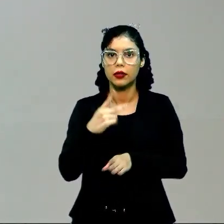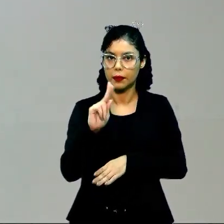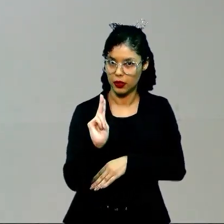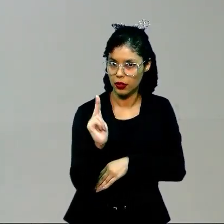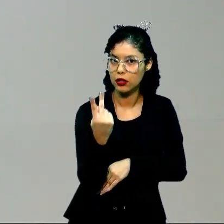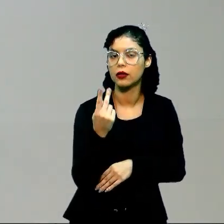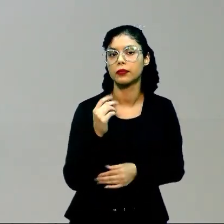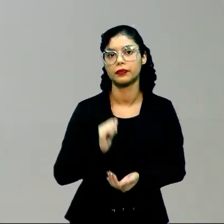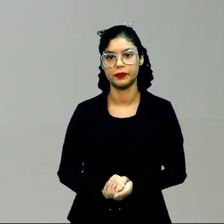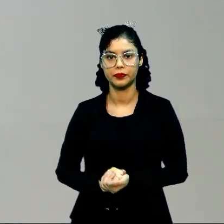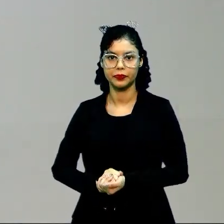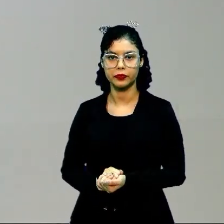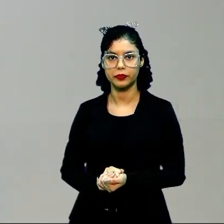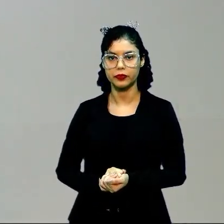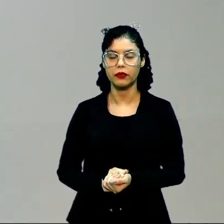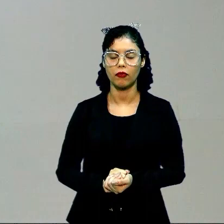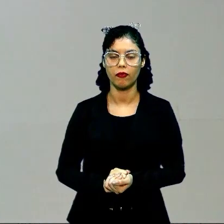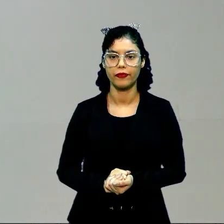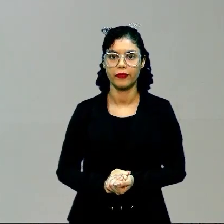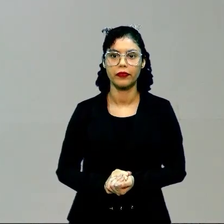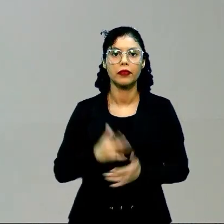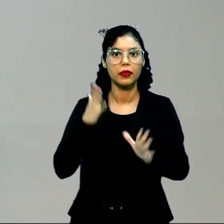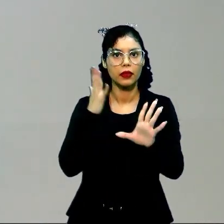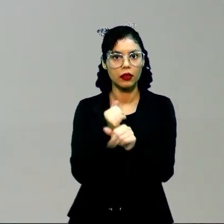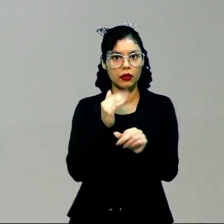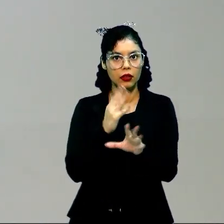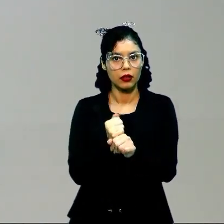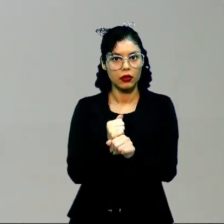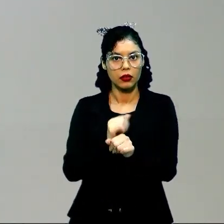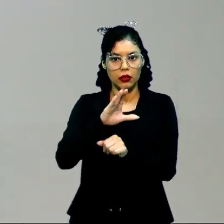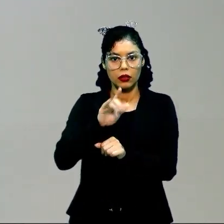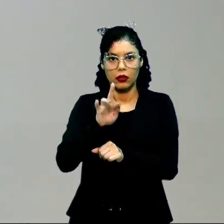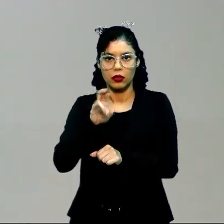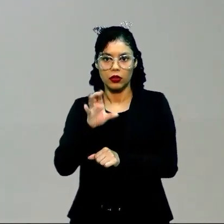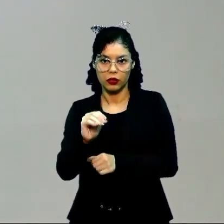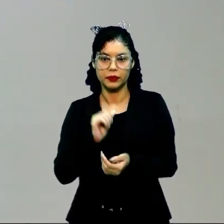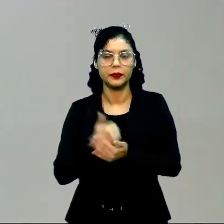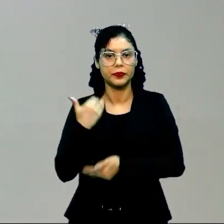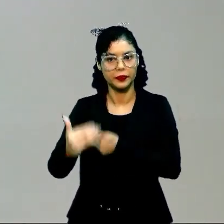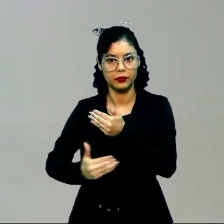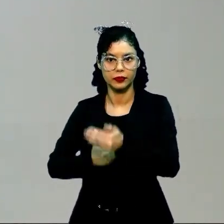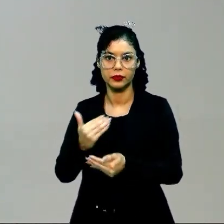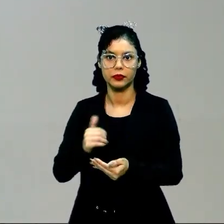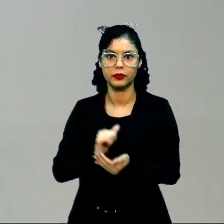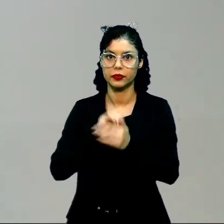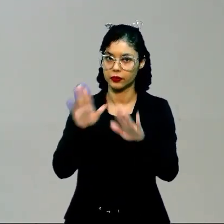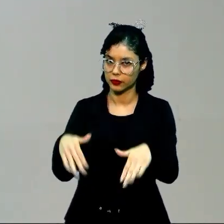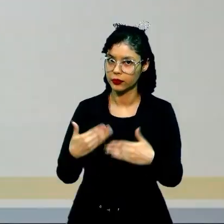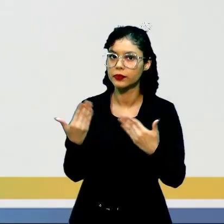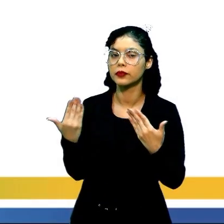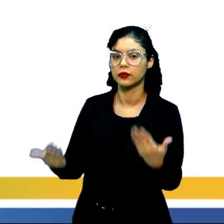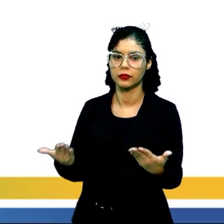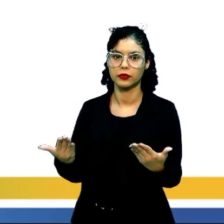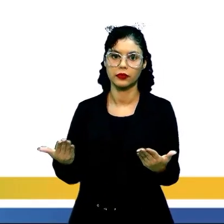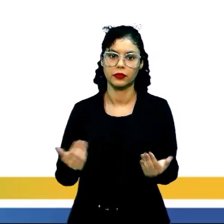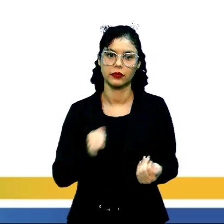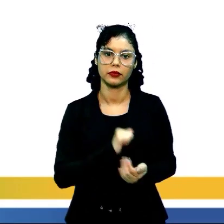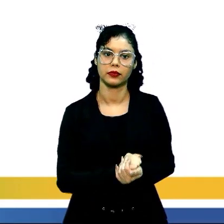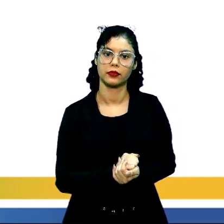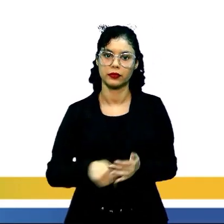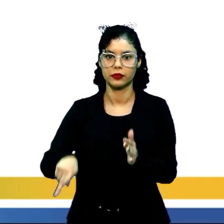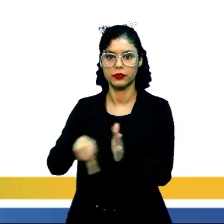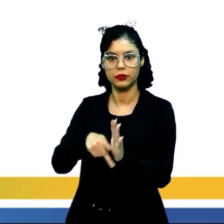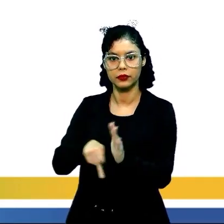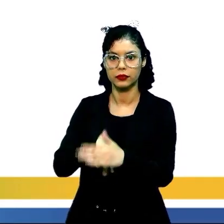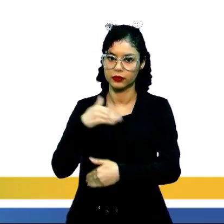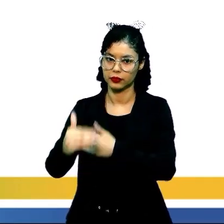pH, seja para fazer uma adição de cloro. Então, nesses processos, quais deles equivalem